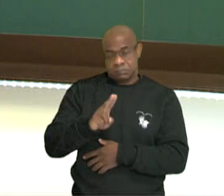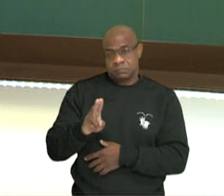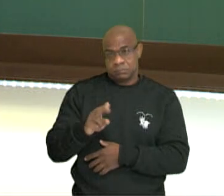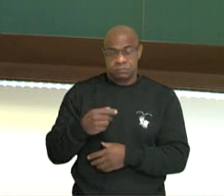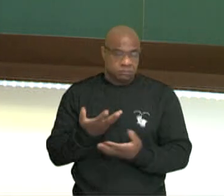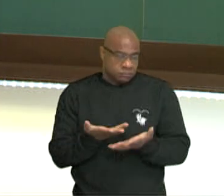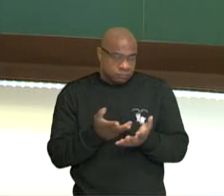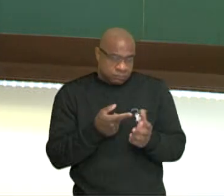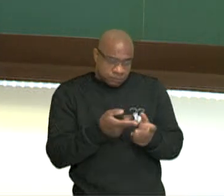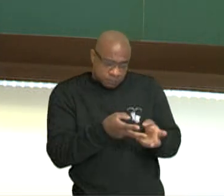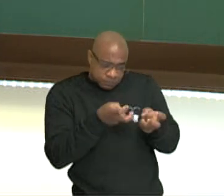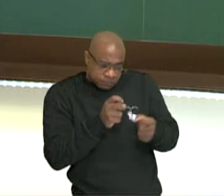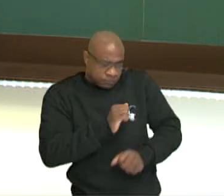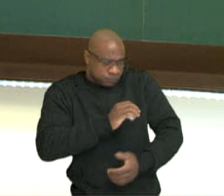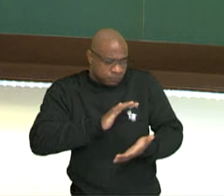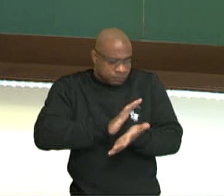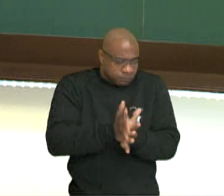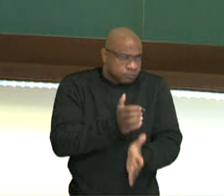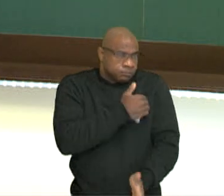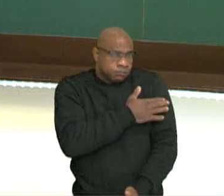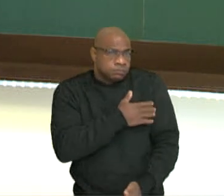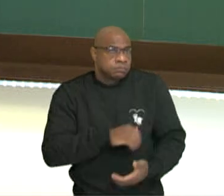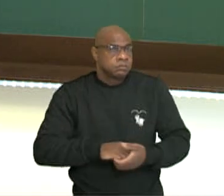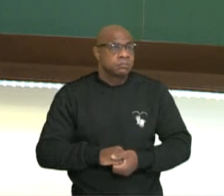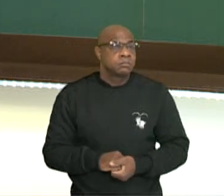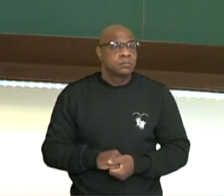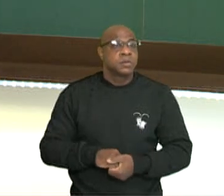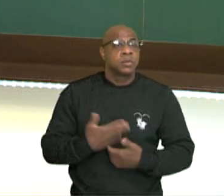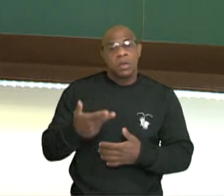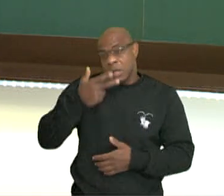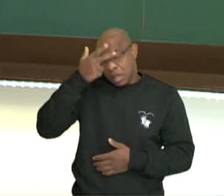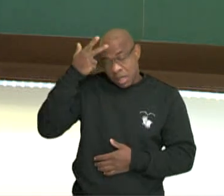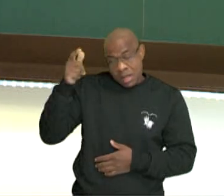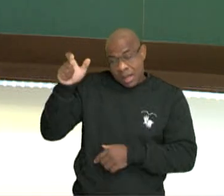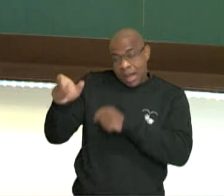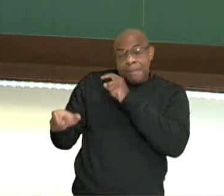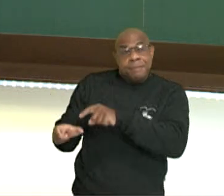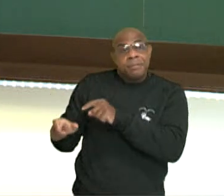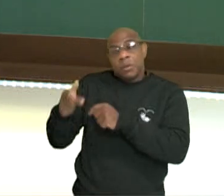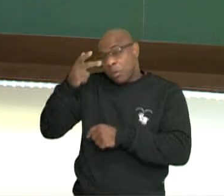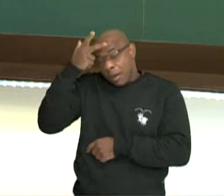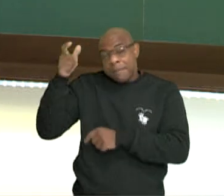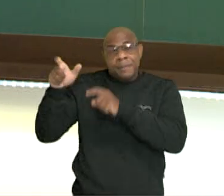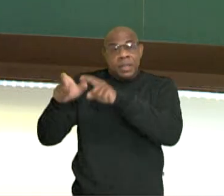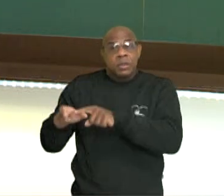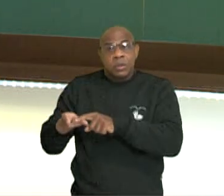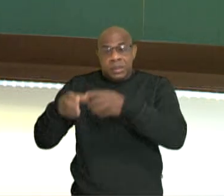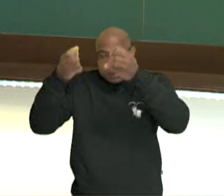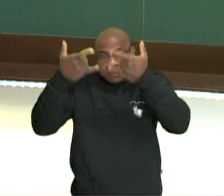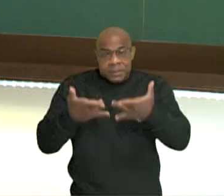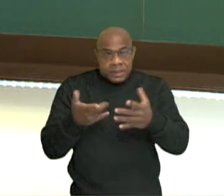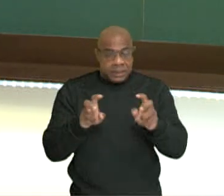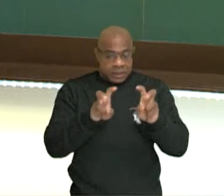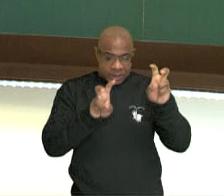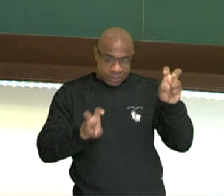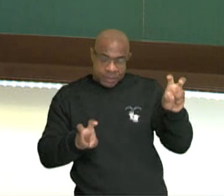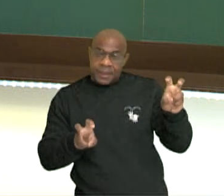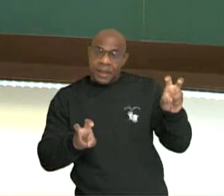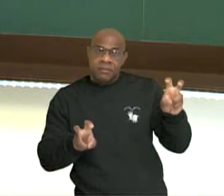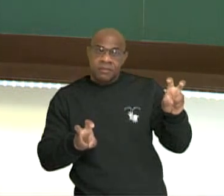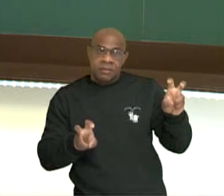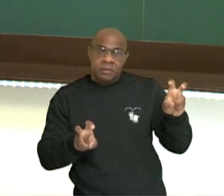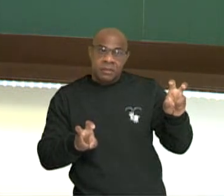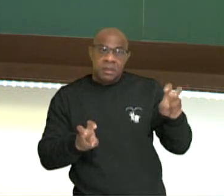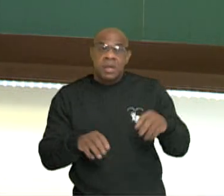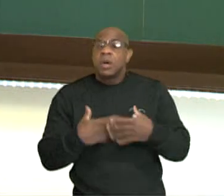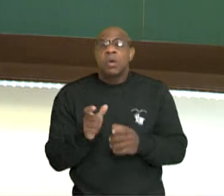apropriação. Qual é o articulador que conduz esse parágrafo para a conclusão do texto? Ou seja, que